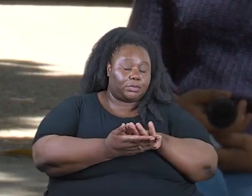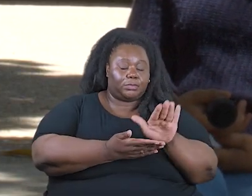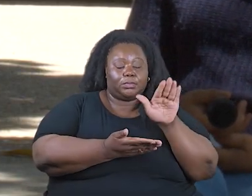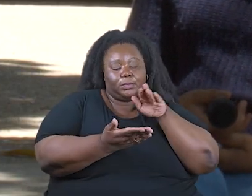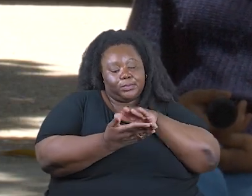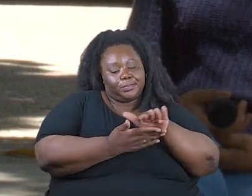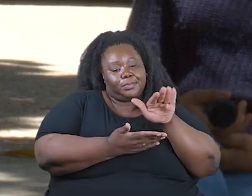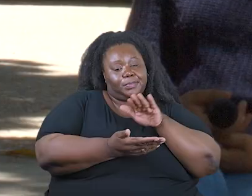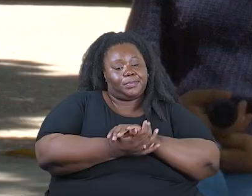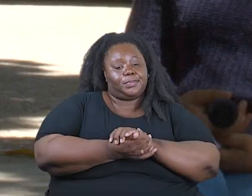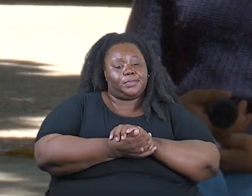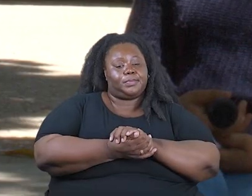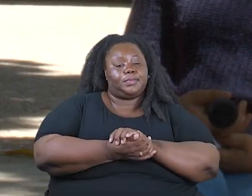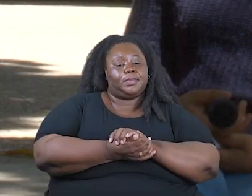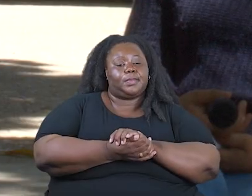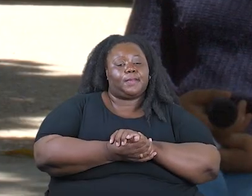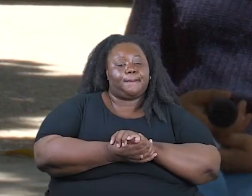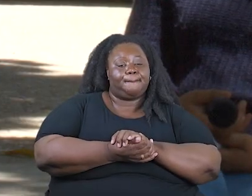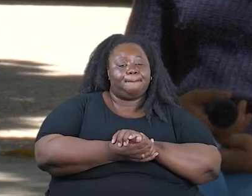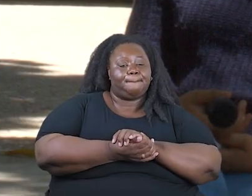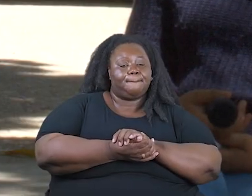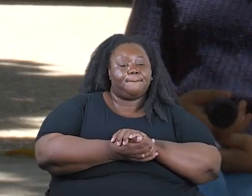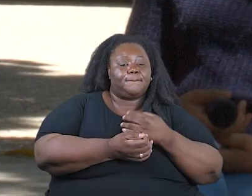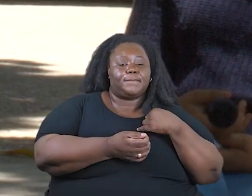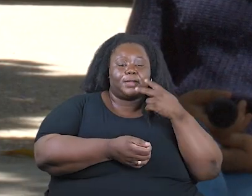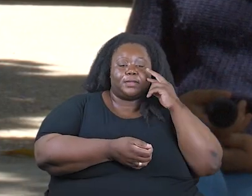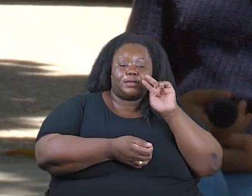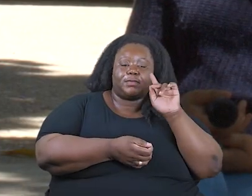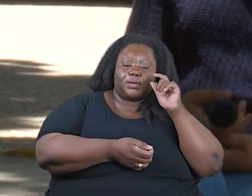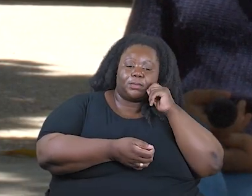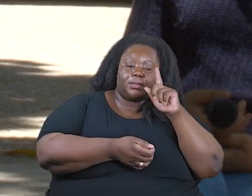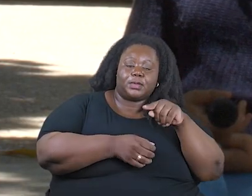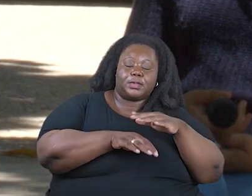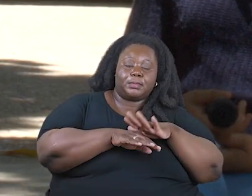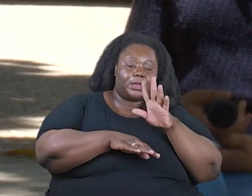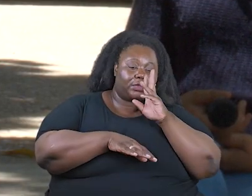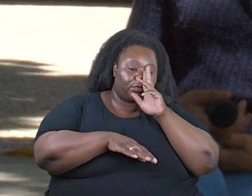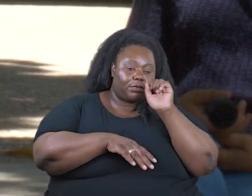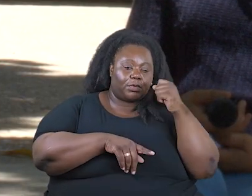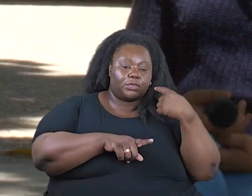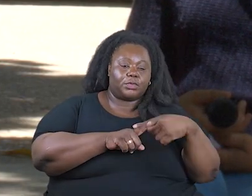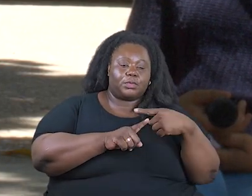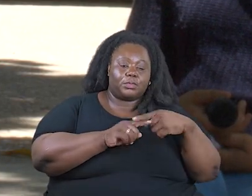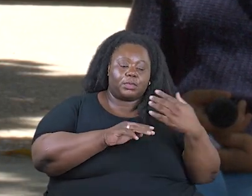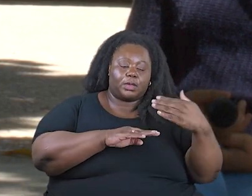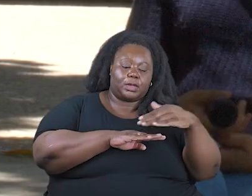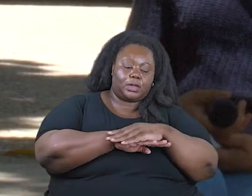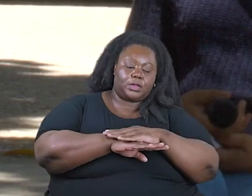4. Então, você vê que o preto é um preto mais denso porque é sobreposição de tinta.